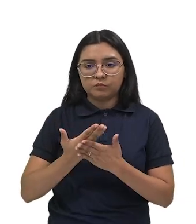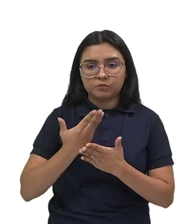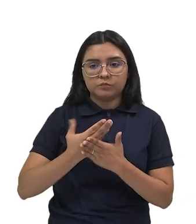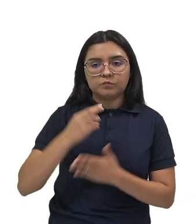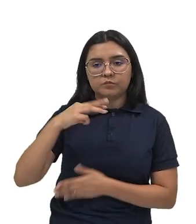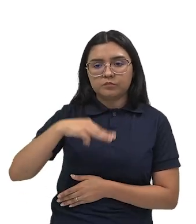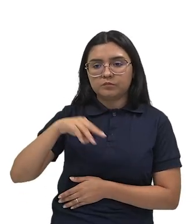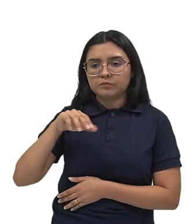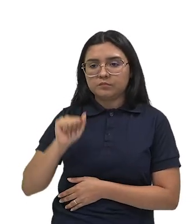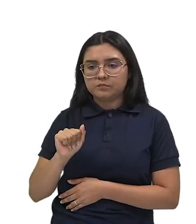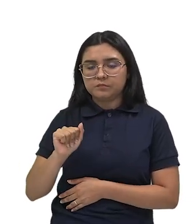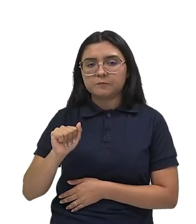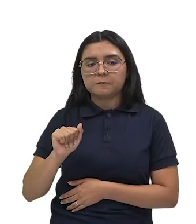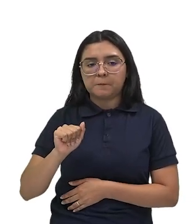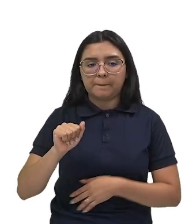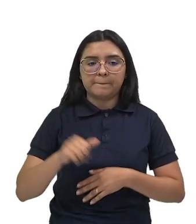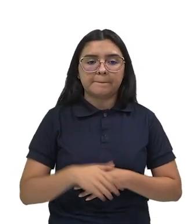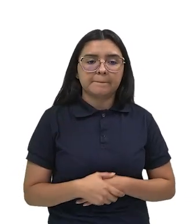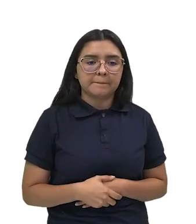beleza? Média